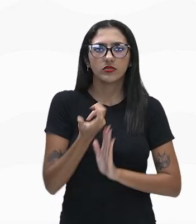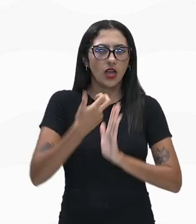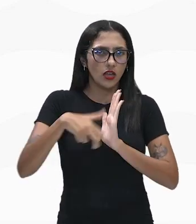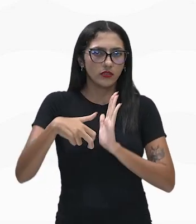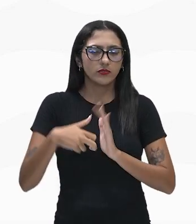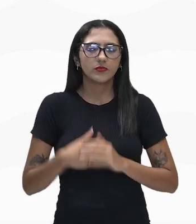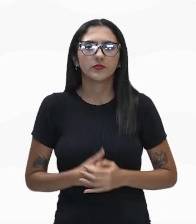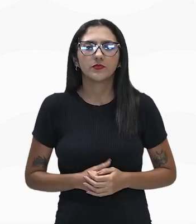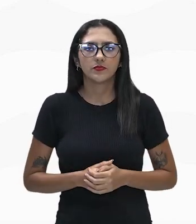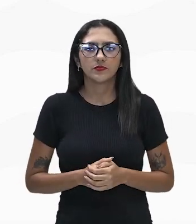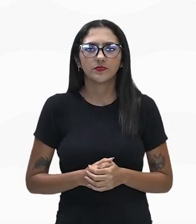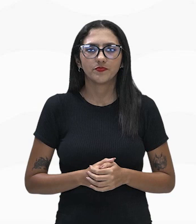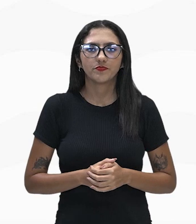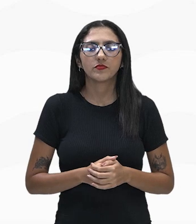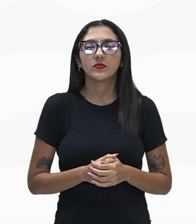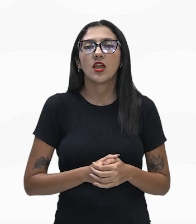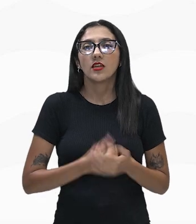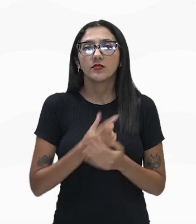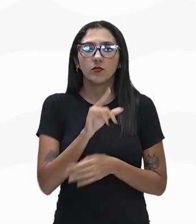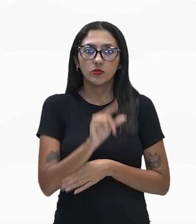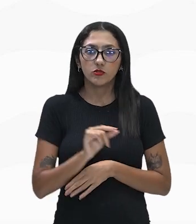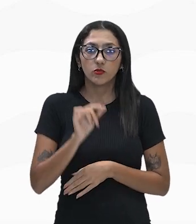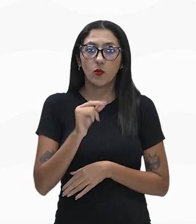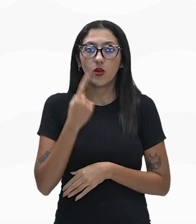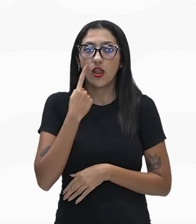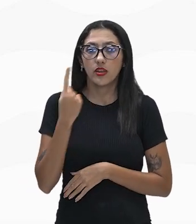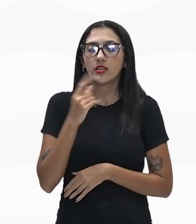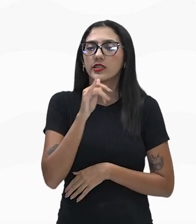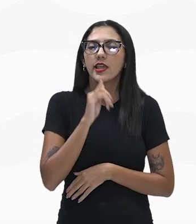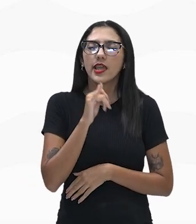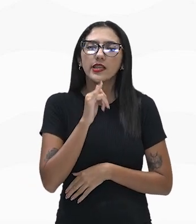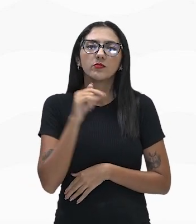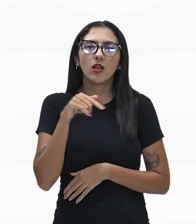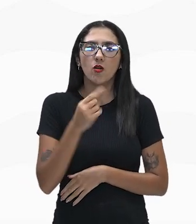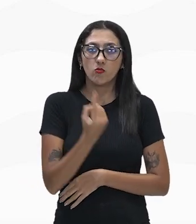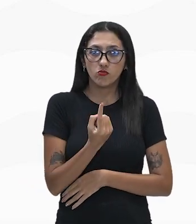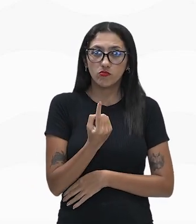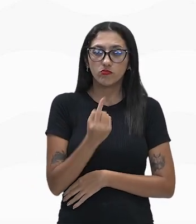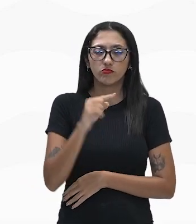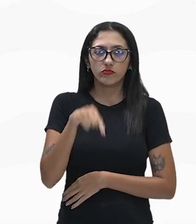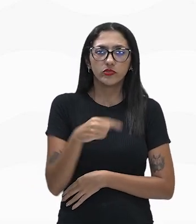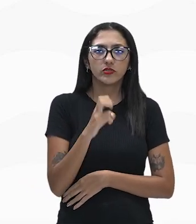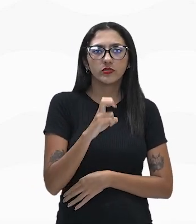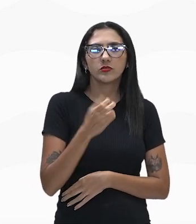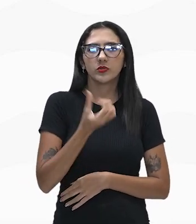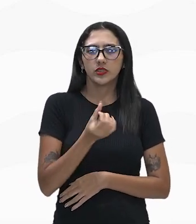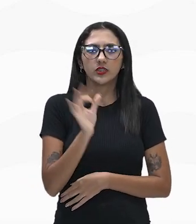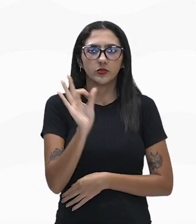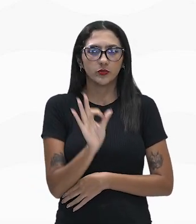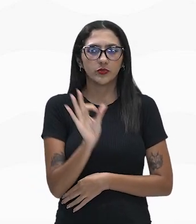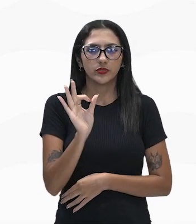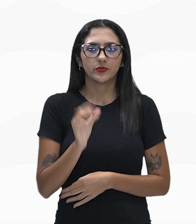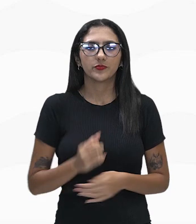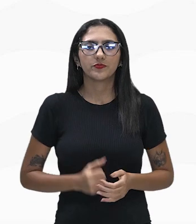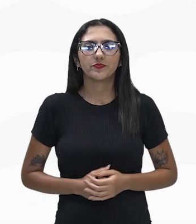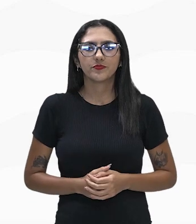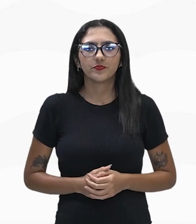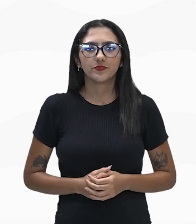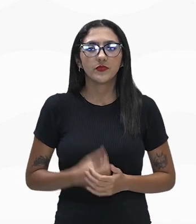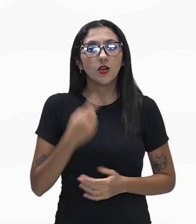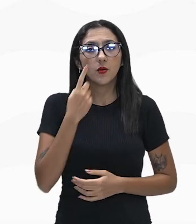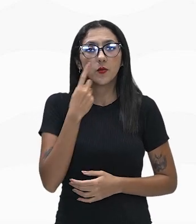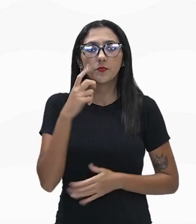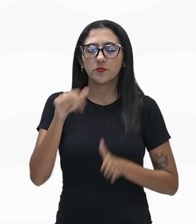o valor da taxa a ser usada aí vai ser de 1,56%. Vamos fazer aí a nossa primeira